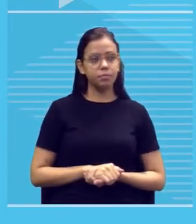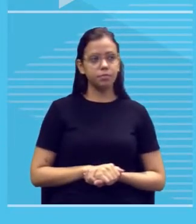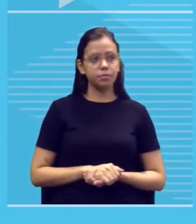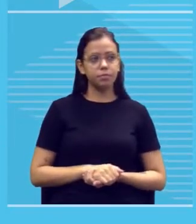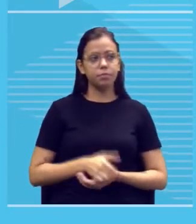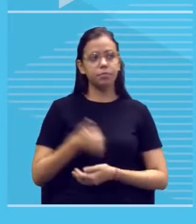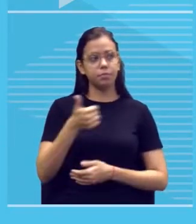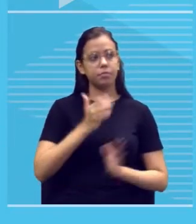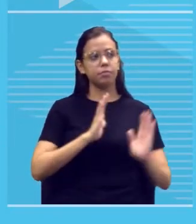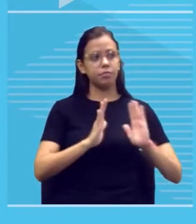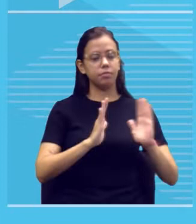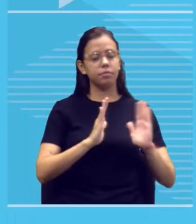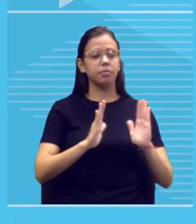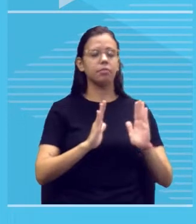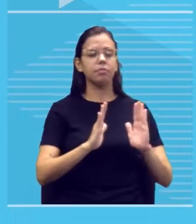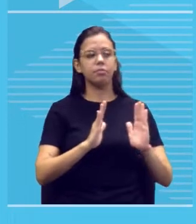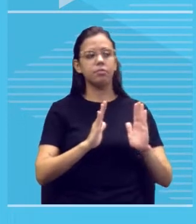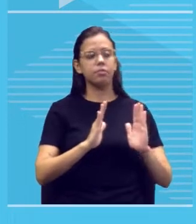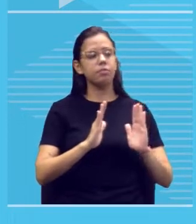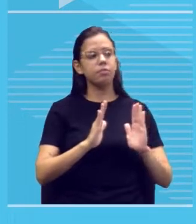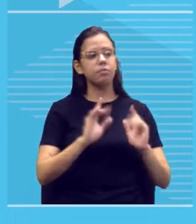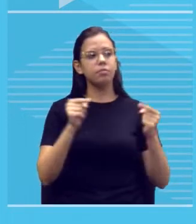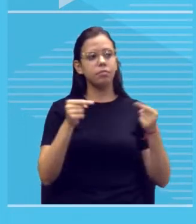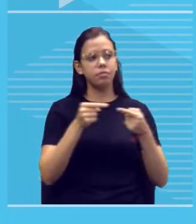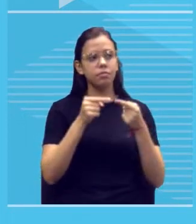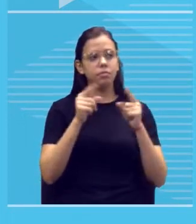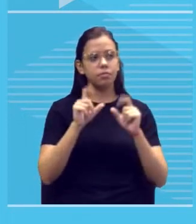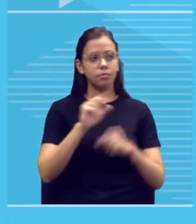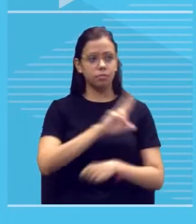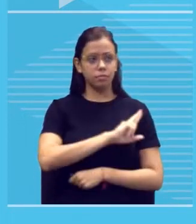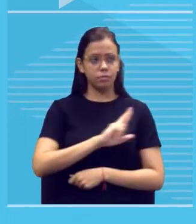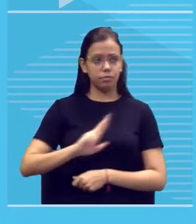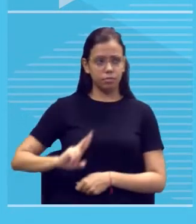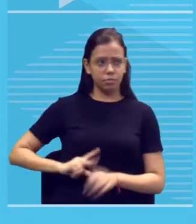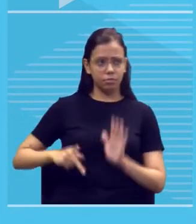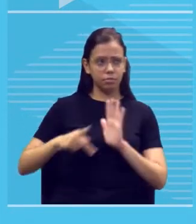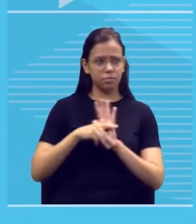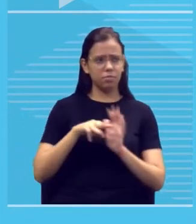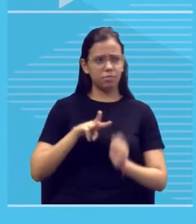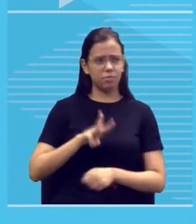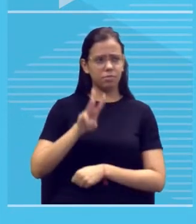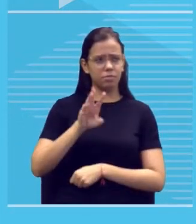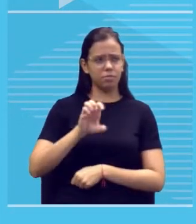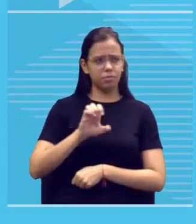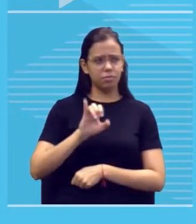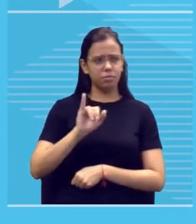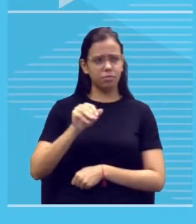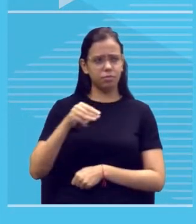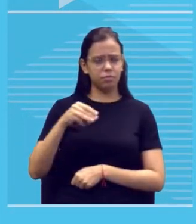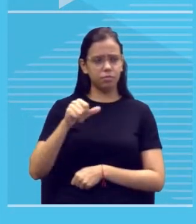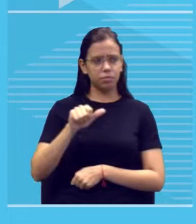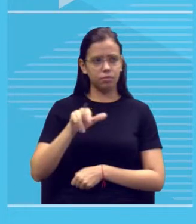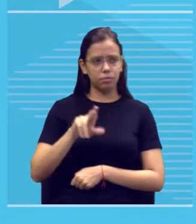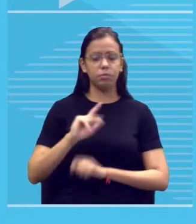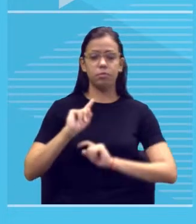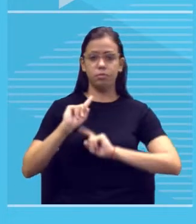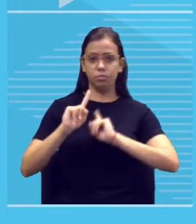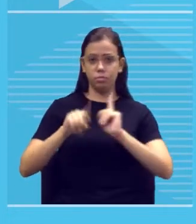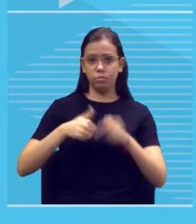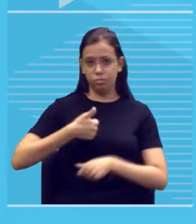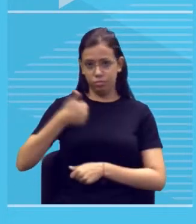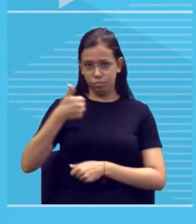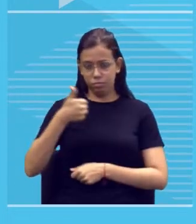na primeira fase durante a época da República de weiman foi depois da primeira grande Guerra